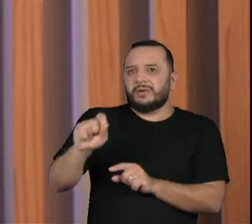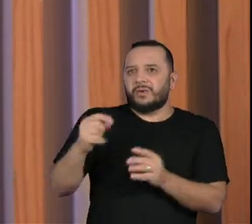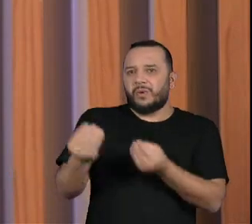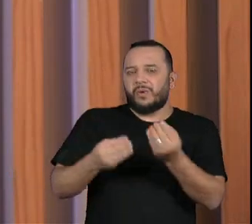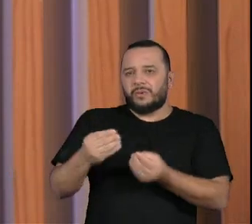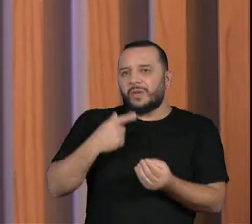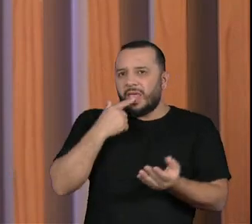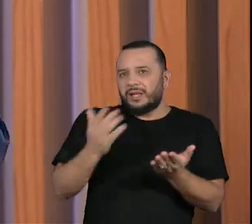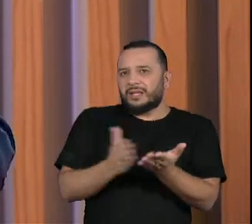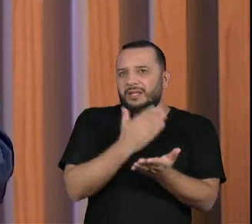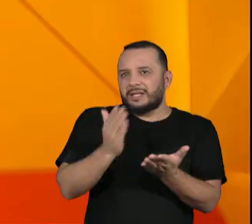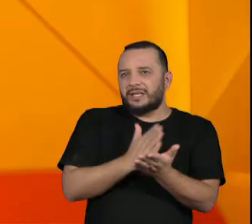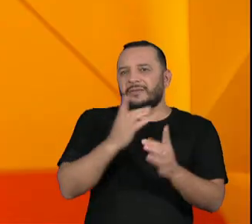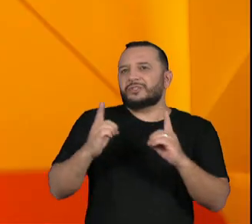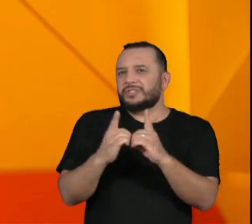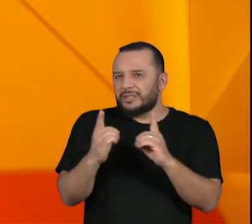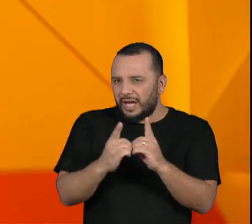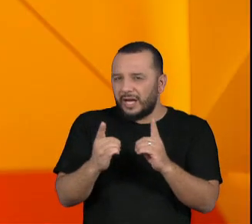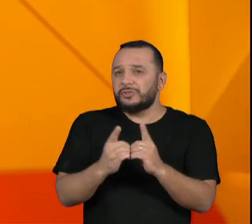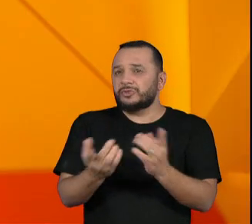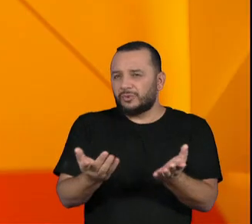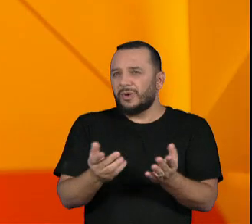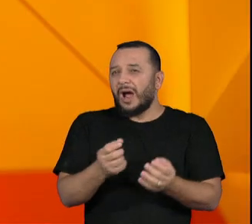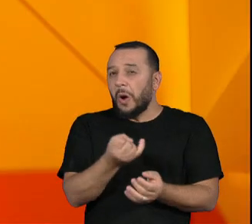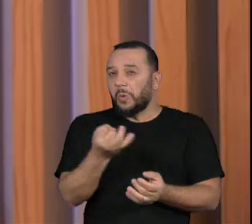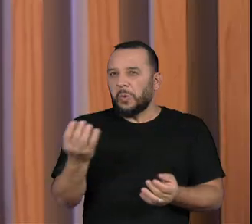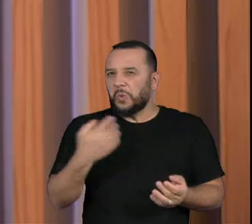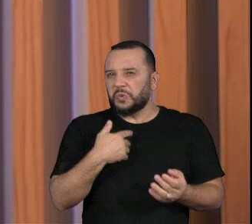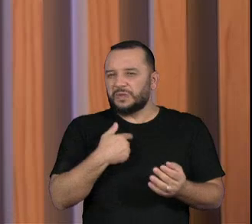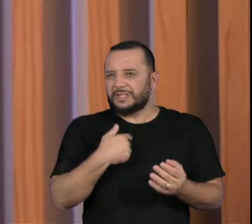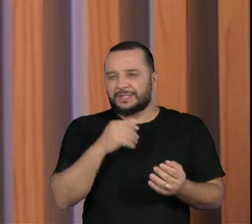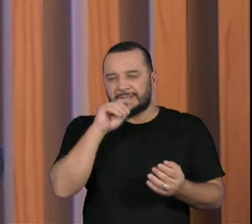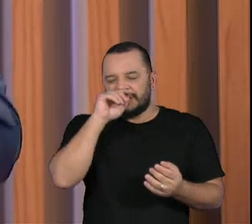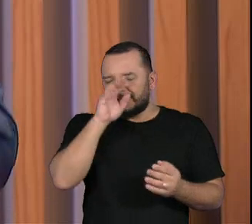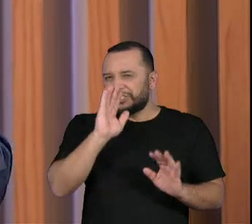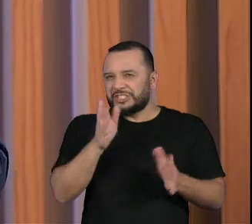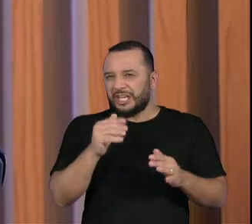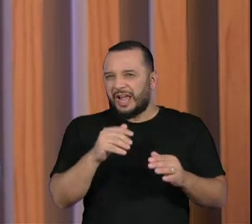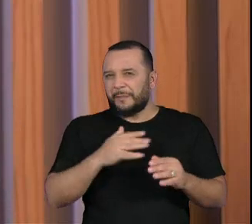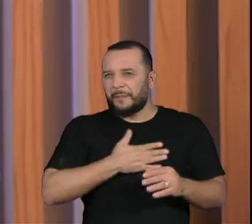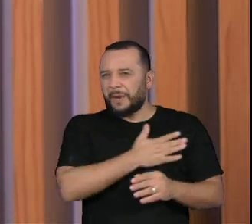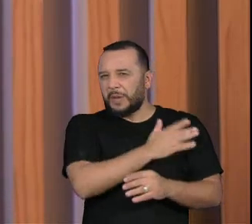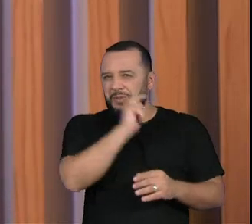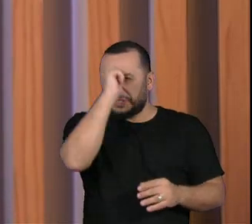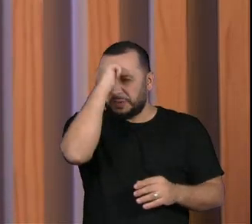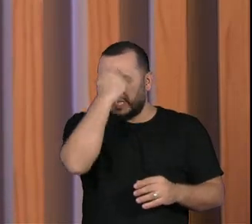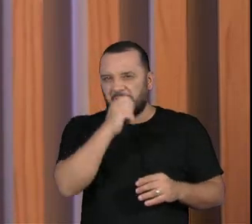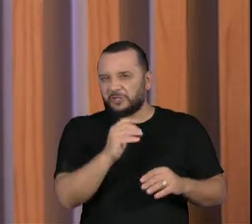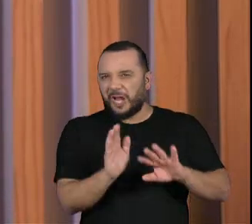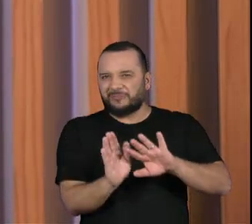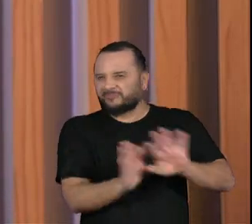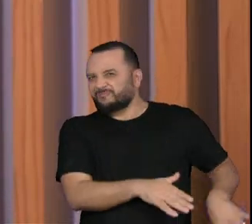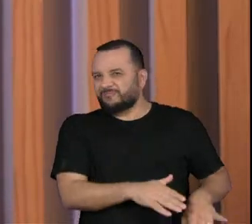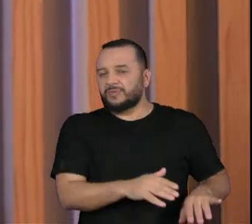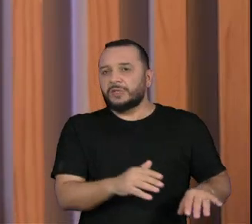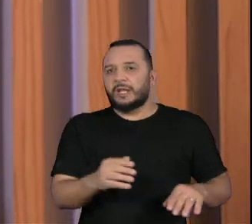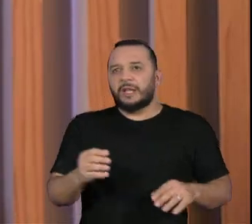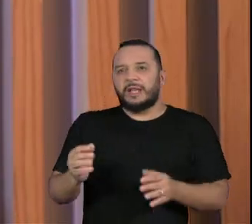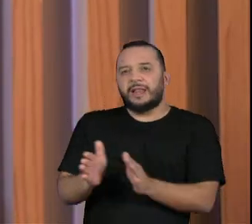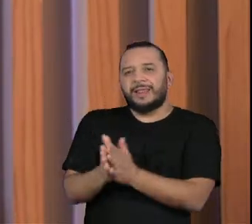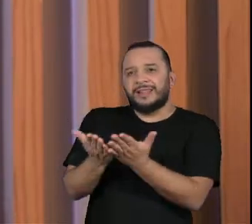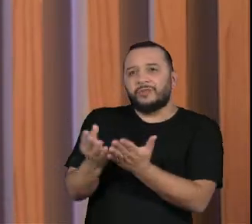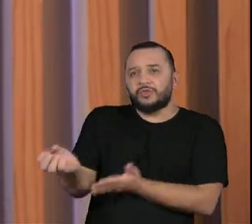livros didáticos, desconstruindo esses livros didáticos, que colocam a gente num lugar apartado da estrutura social e, ao mesmo tempo, fazer muito